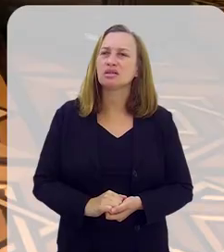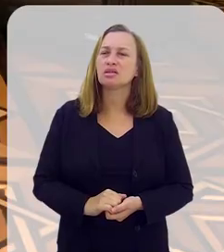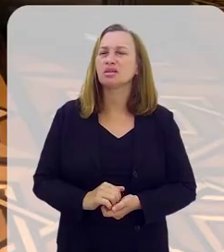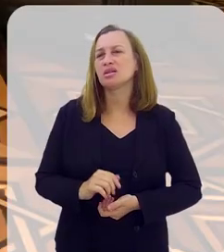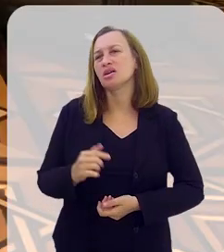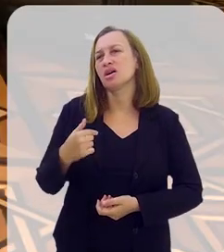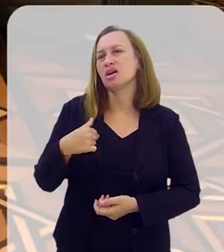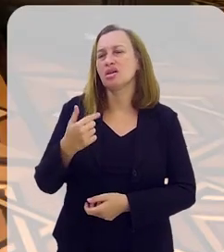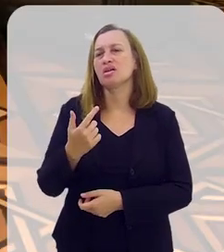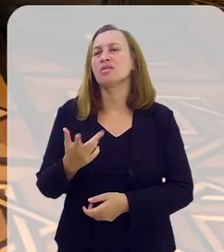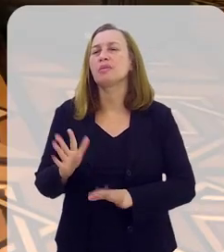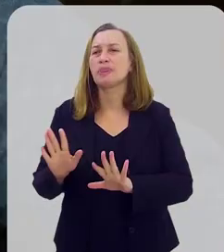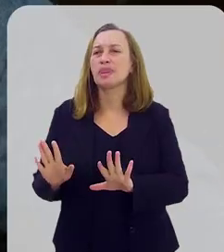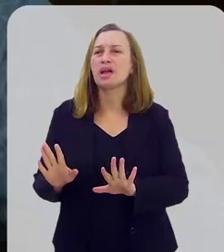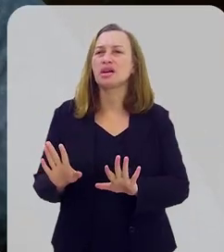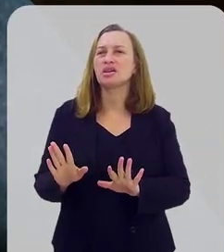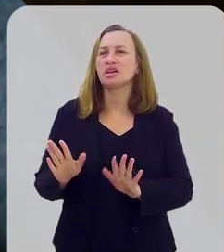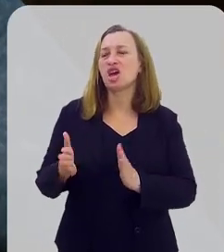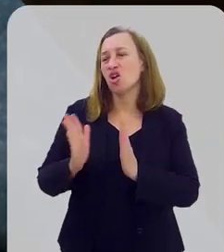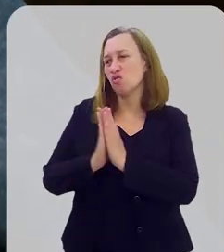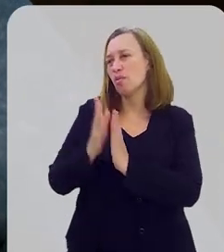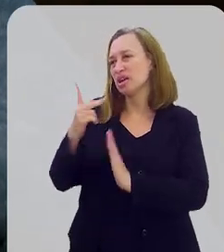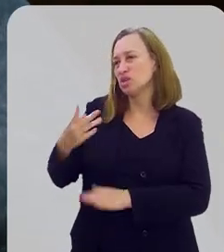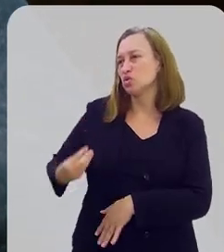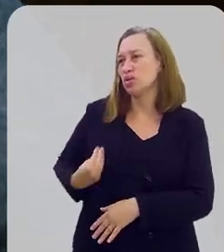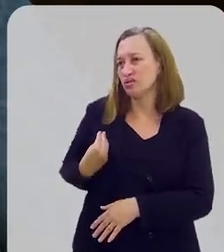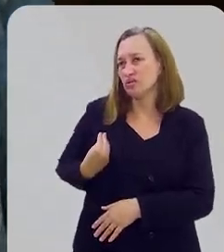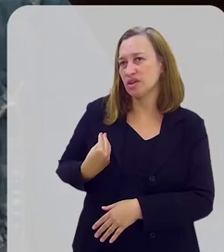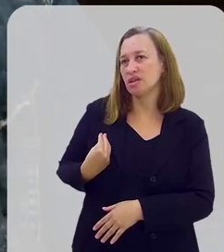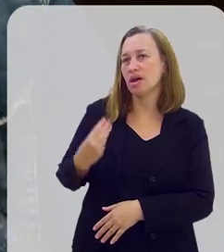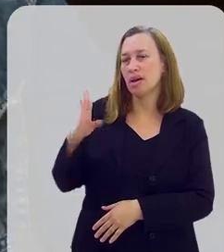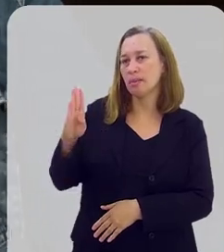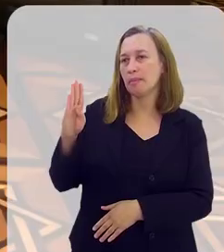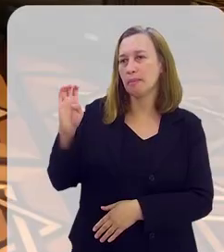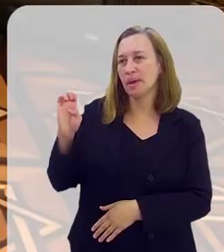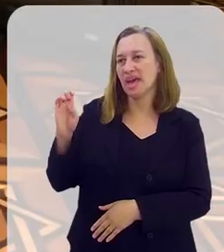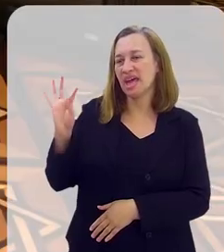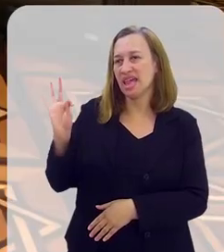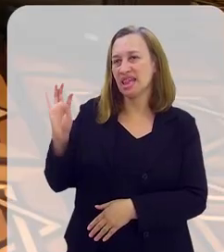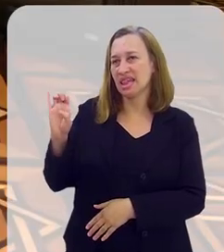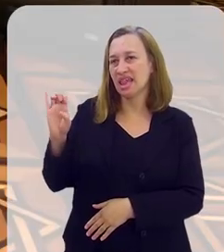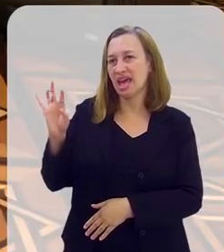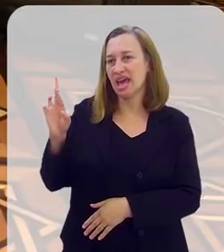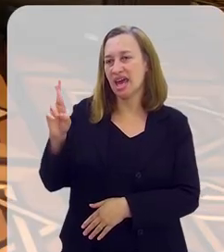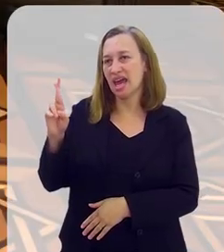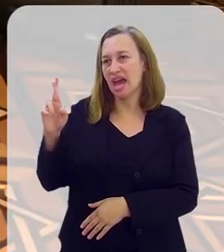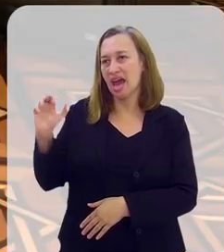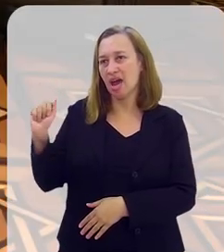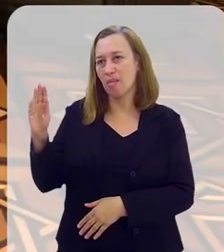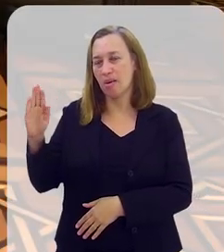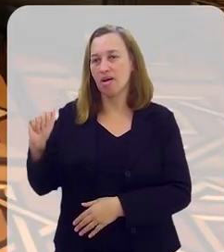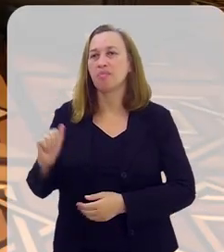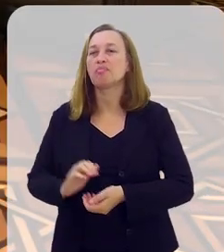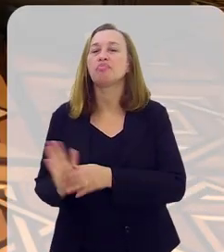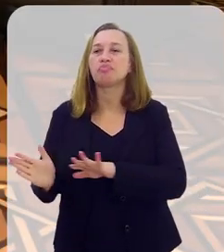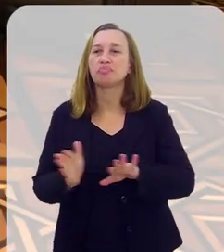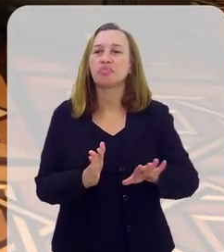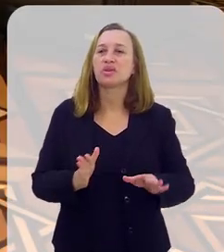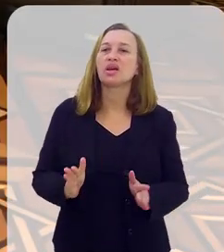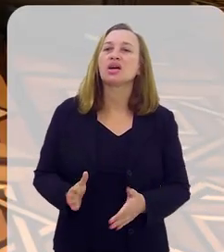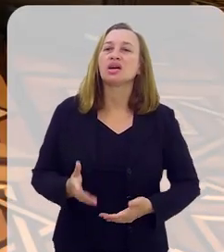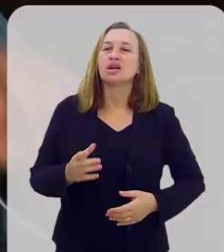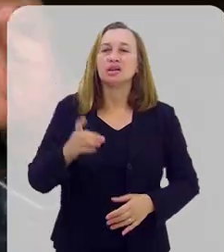Penelope meu Deus vou olhar pela tua vida mas ele o Freitas já falou para ele apagar não tá tudo certo vai apagar tá tudo certo apagar tudo